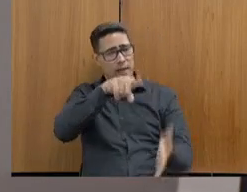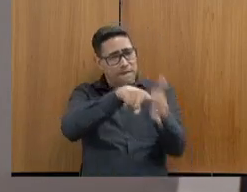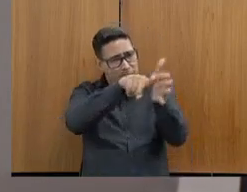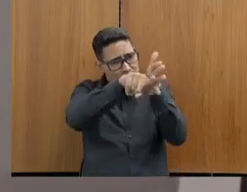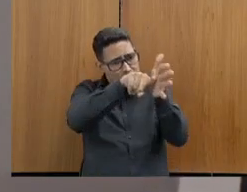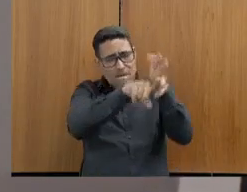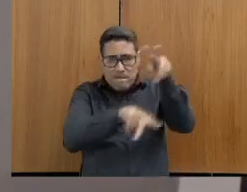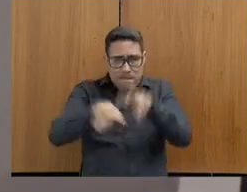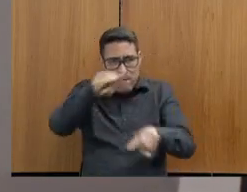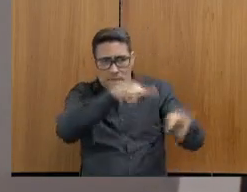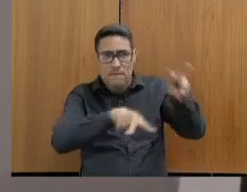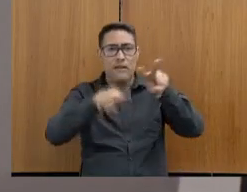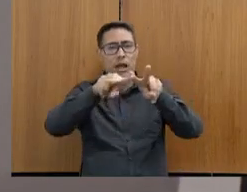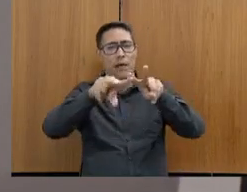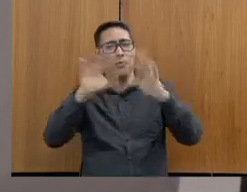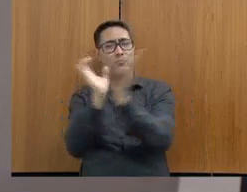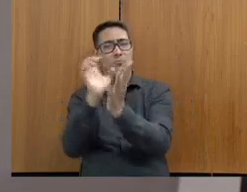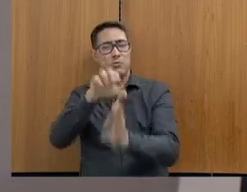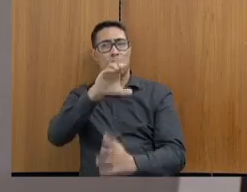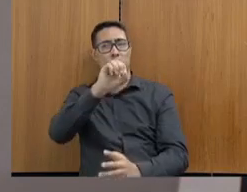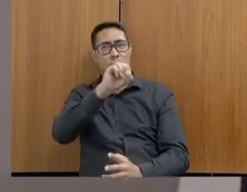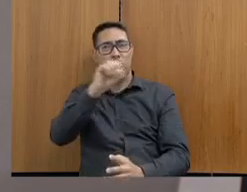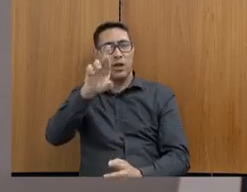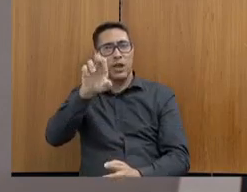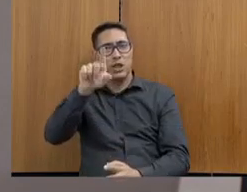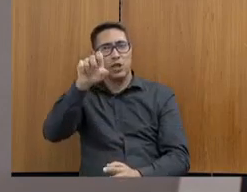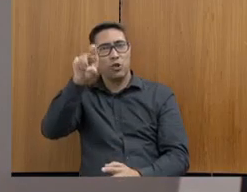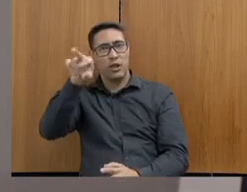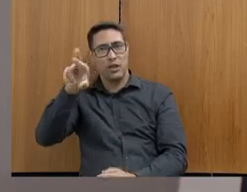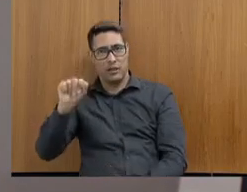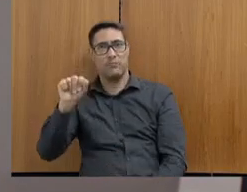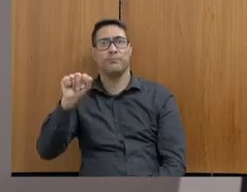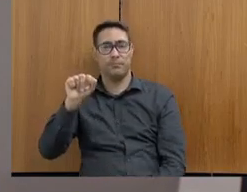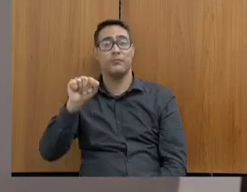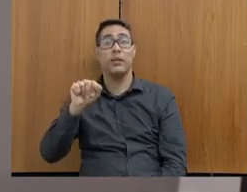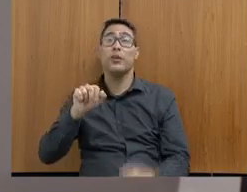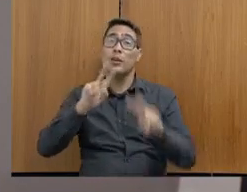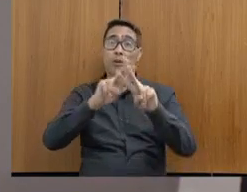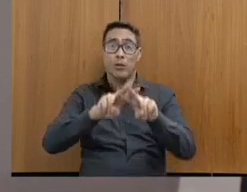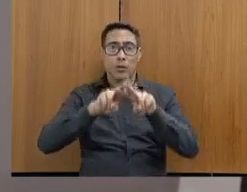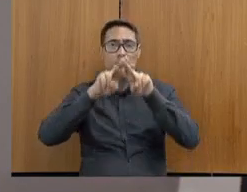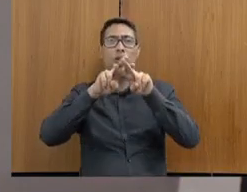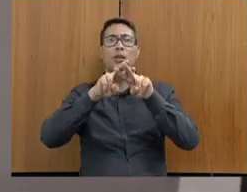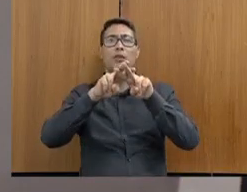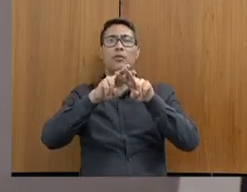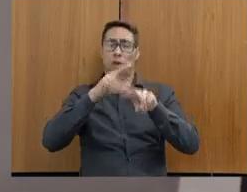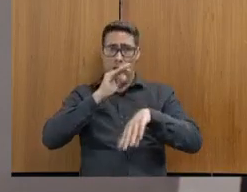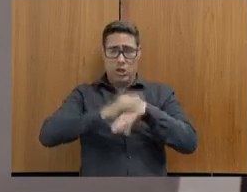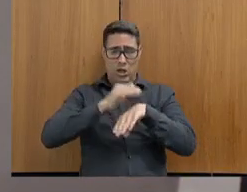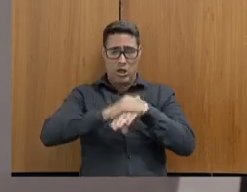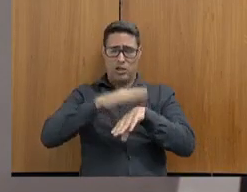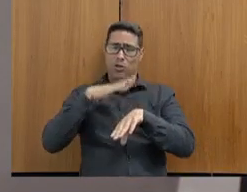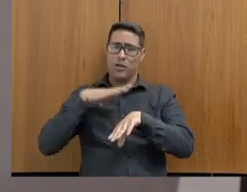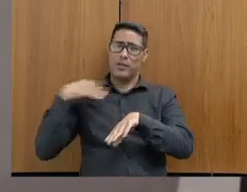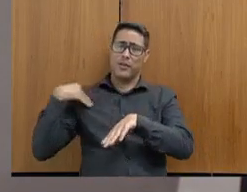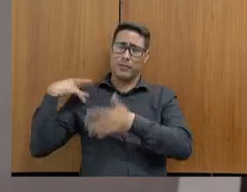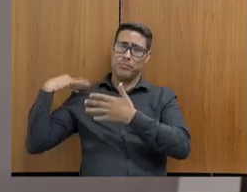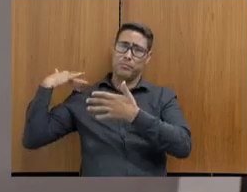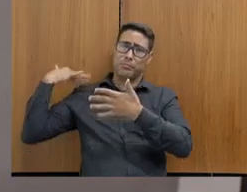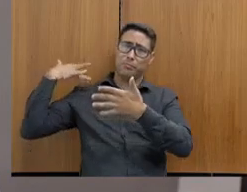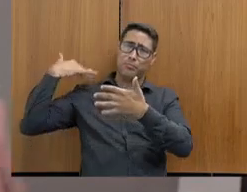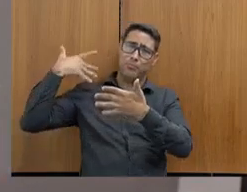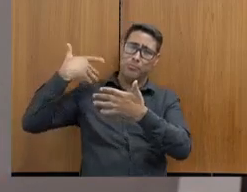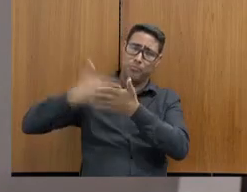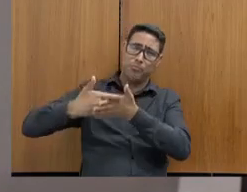pela nossa corregedoria é então eu acho que a nossa carreira né minha doutora